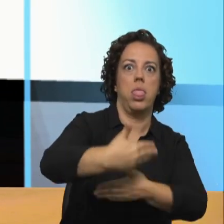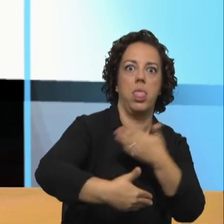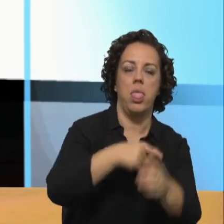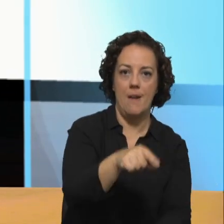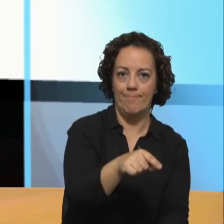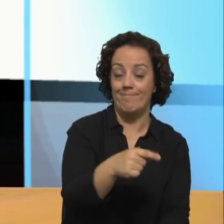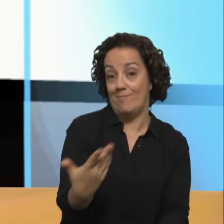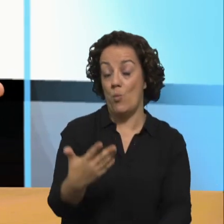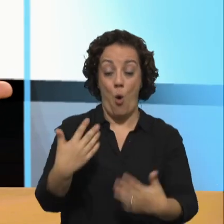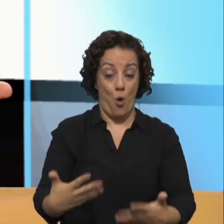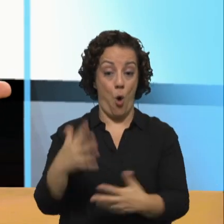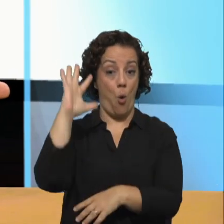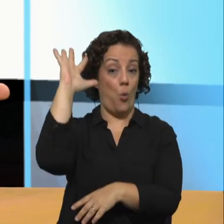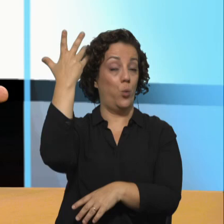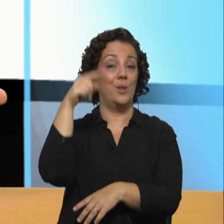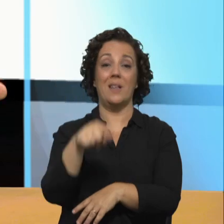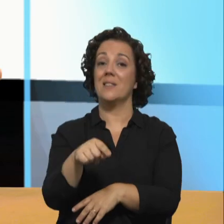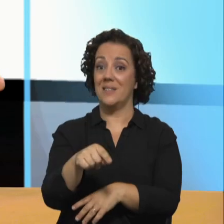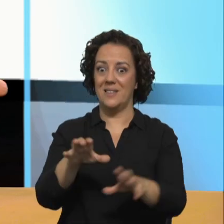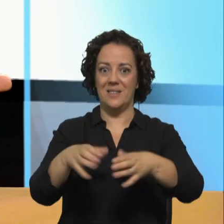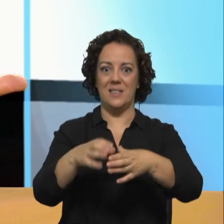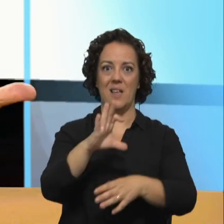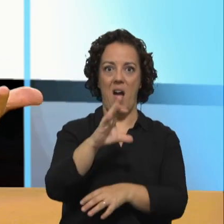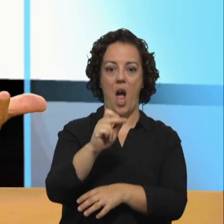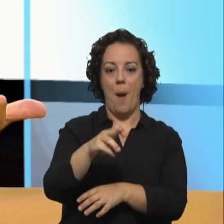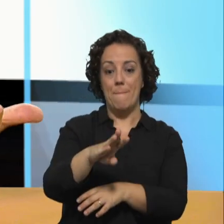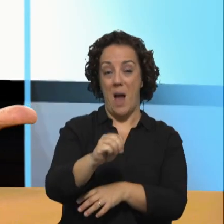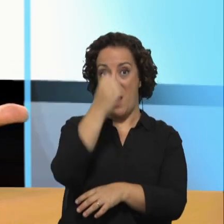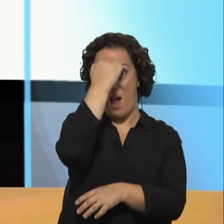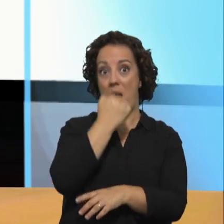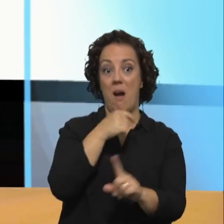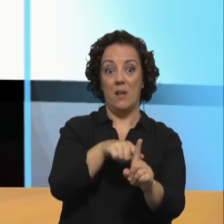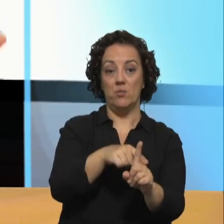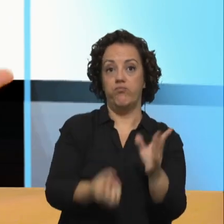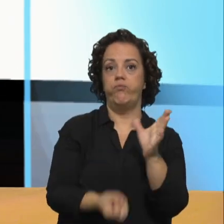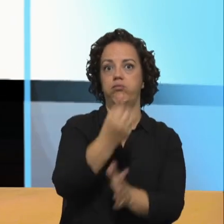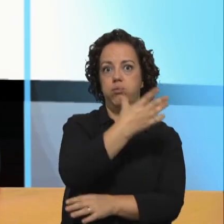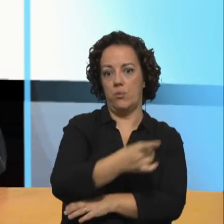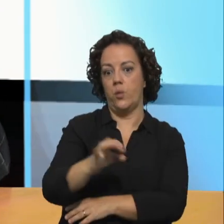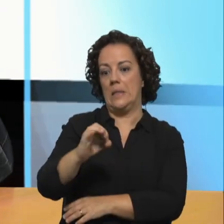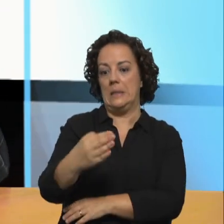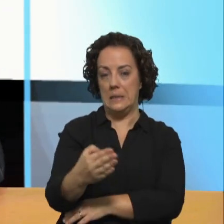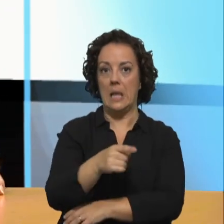hoje decorre deste movimento do Hamas, fundado em 1987, que até